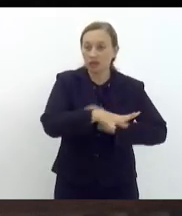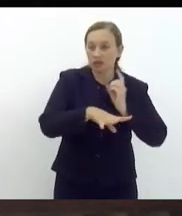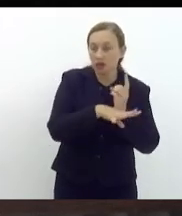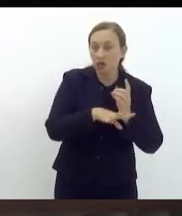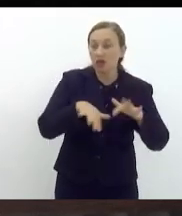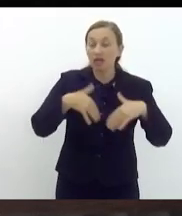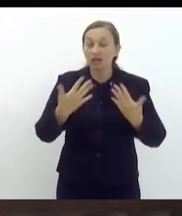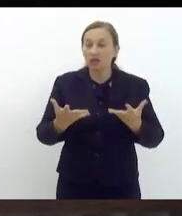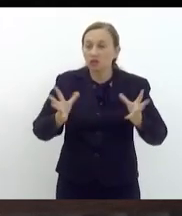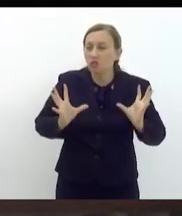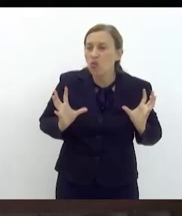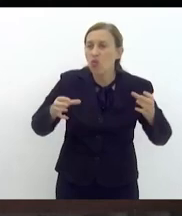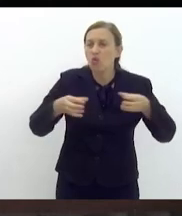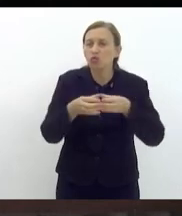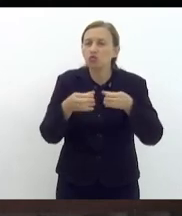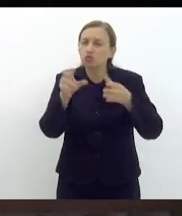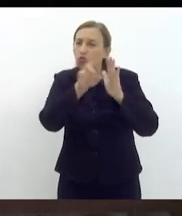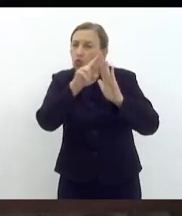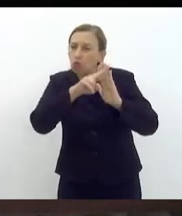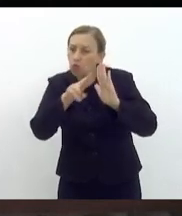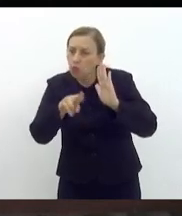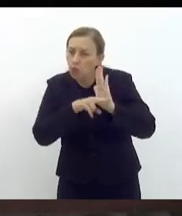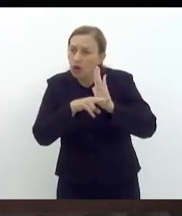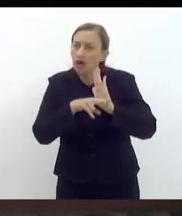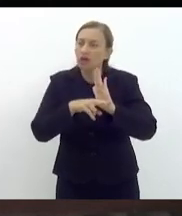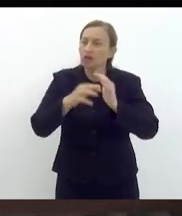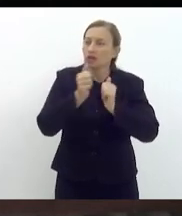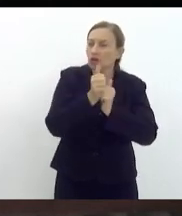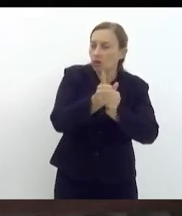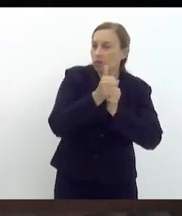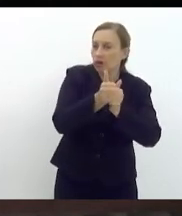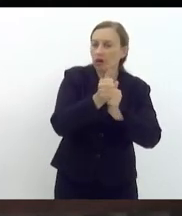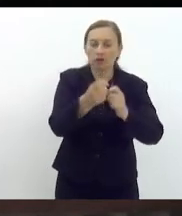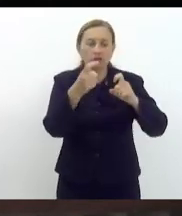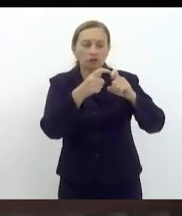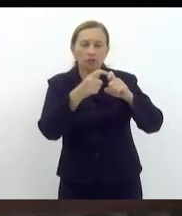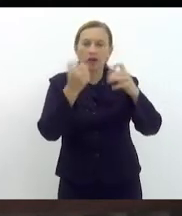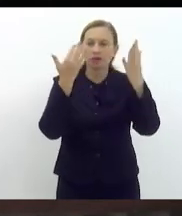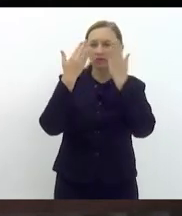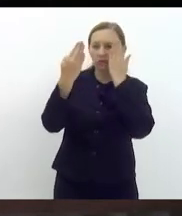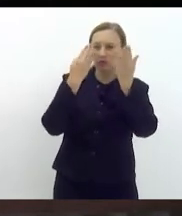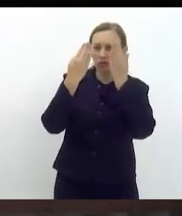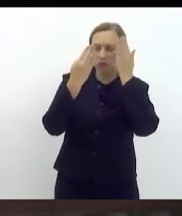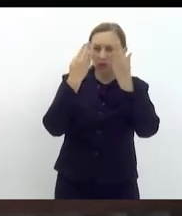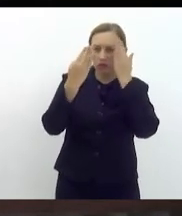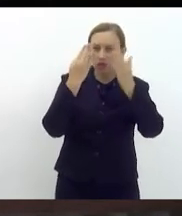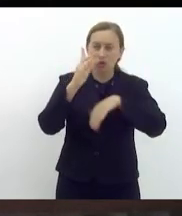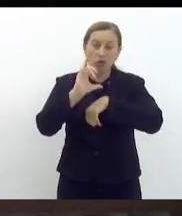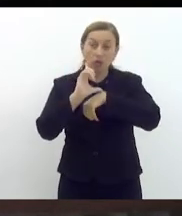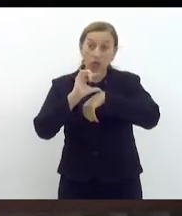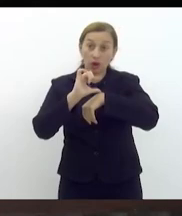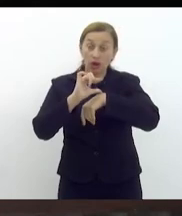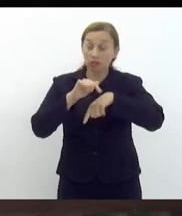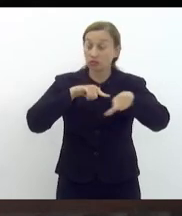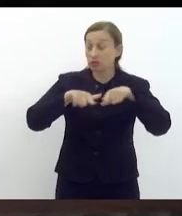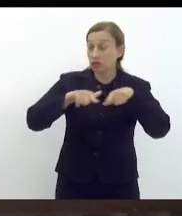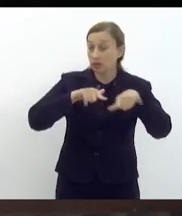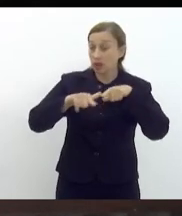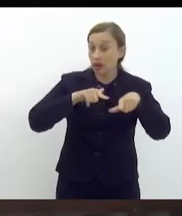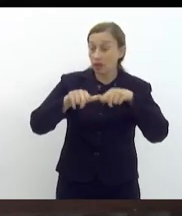trata-se de um conjunto de normas que prevê acompanhamento médico e psicológico, carga horária de trabalho